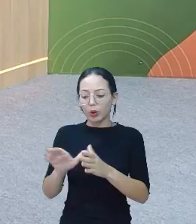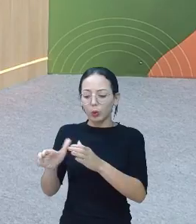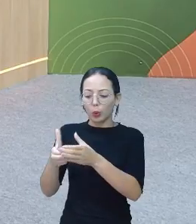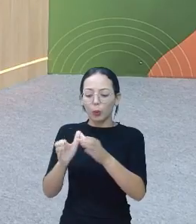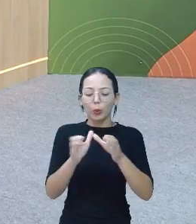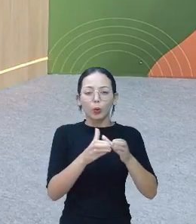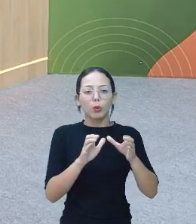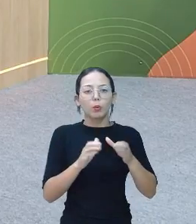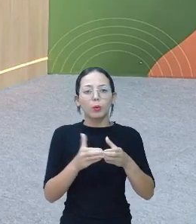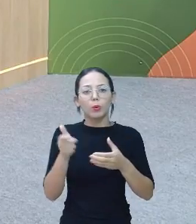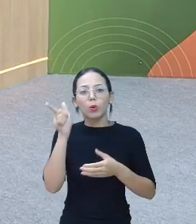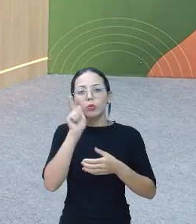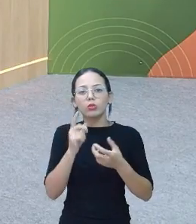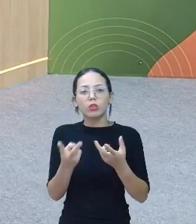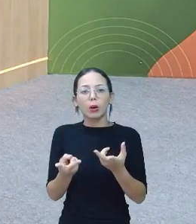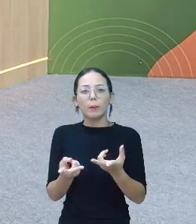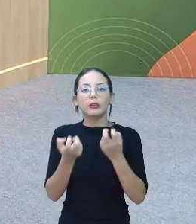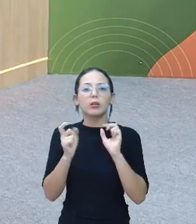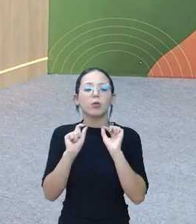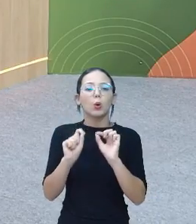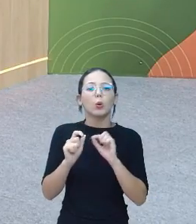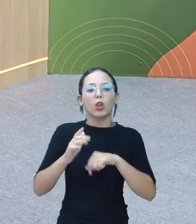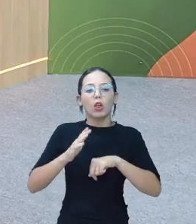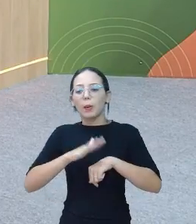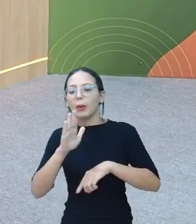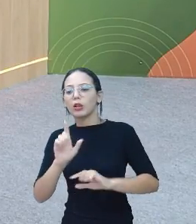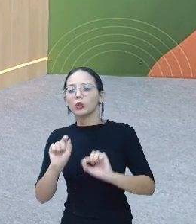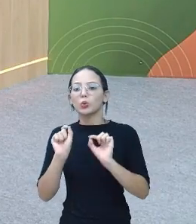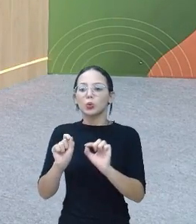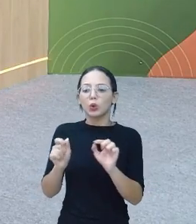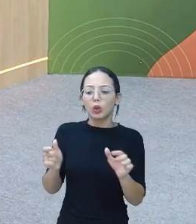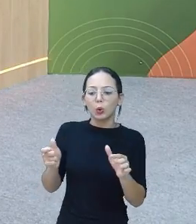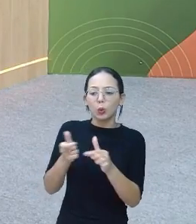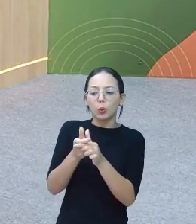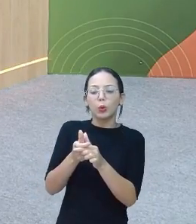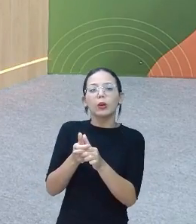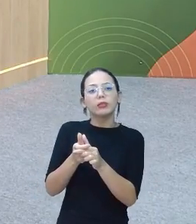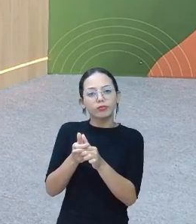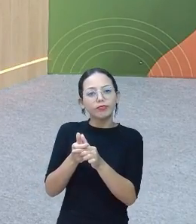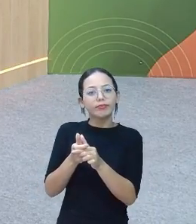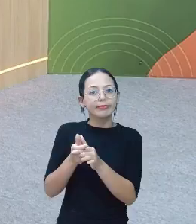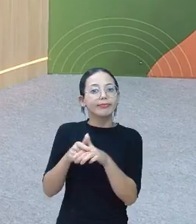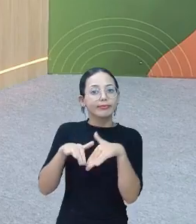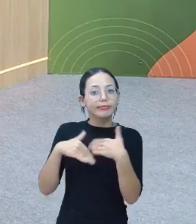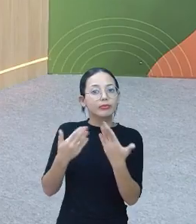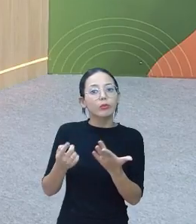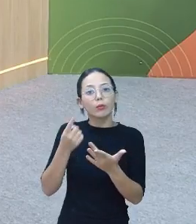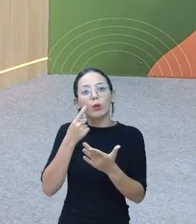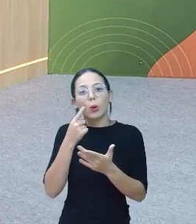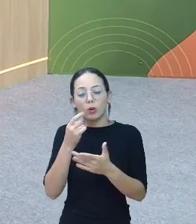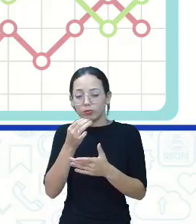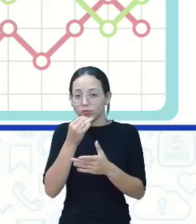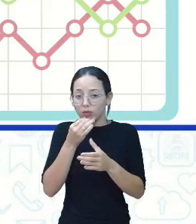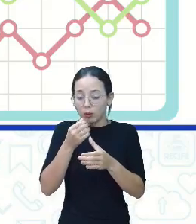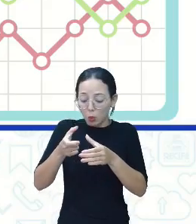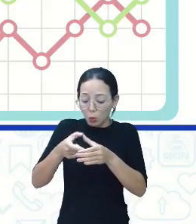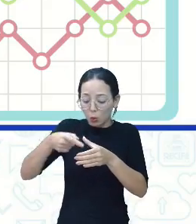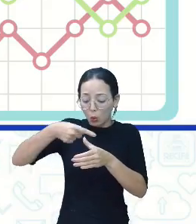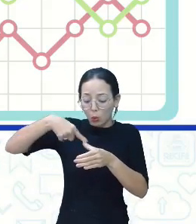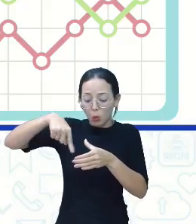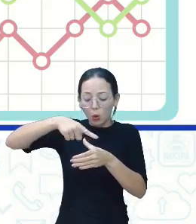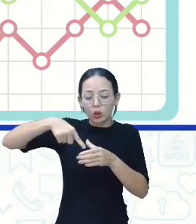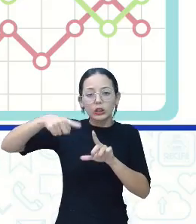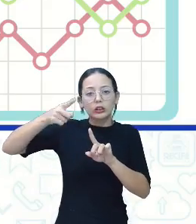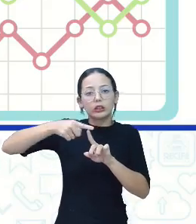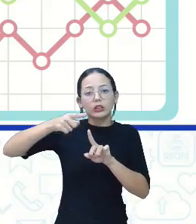que eu consiga perceber o que é que tem mais, o que é que tem menos. Em geral, esse gráfico em setores ou o gráfico em